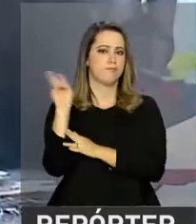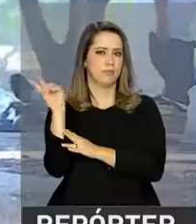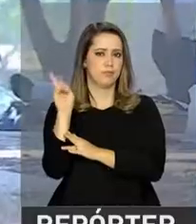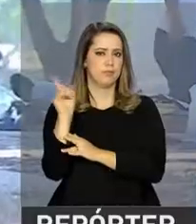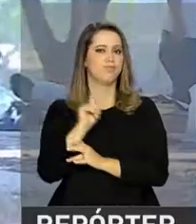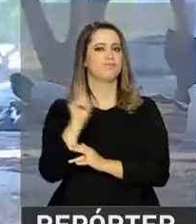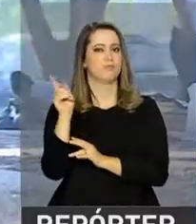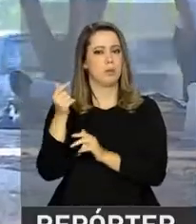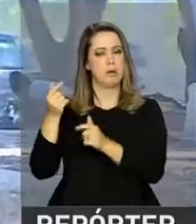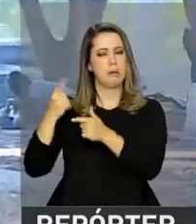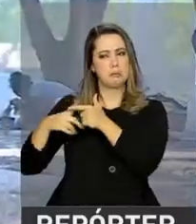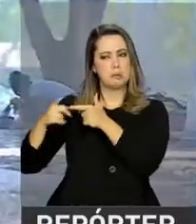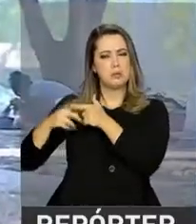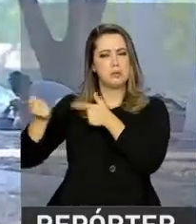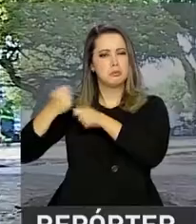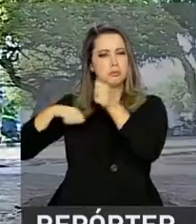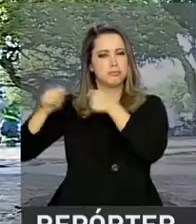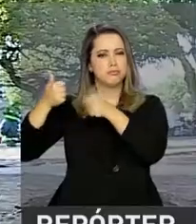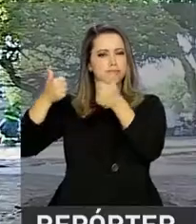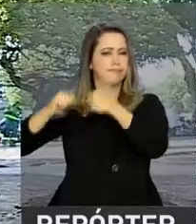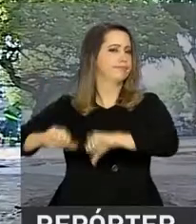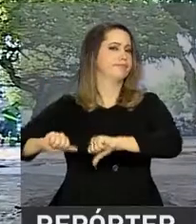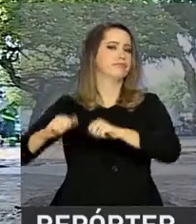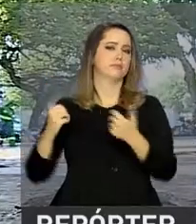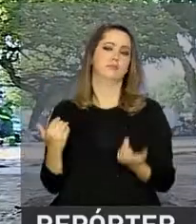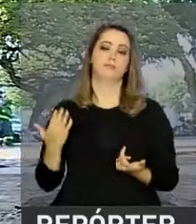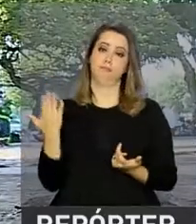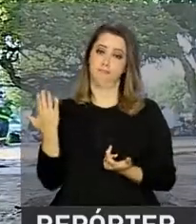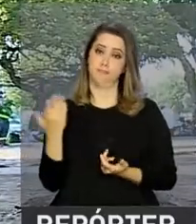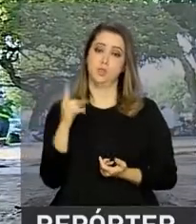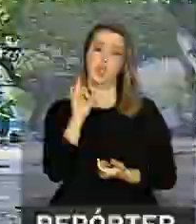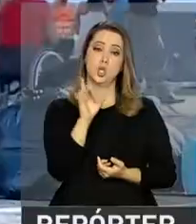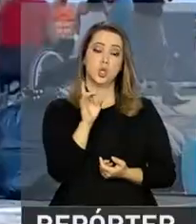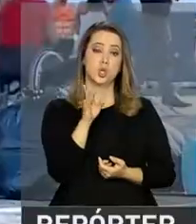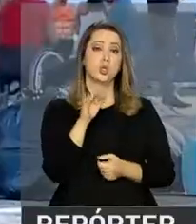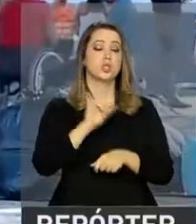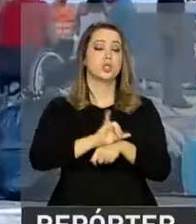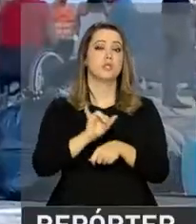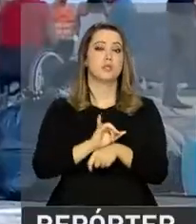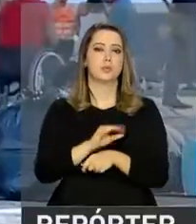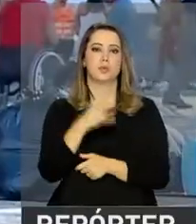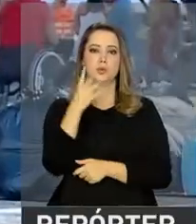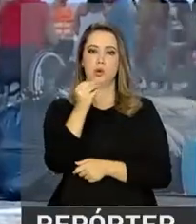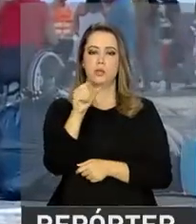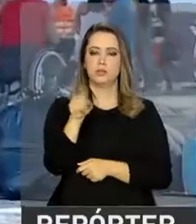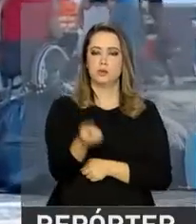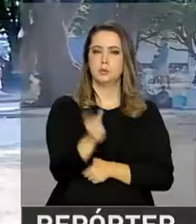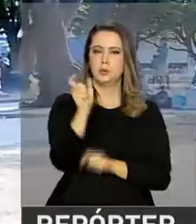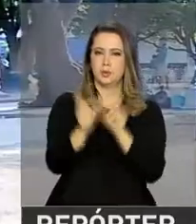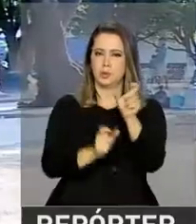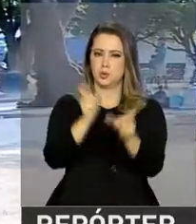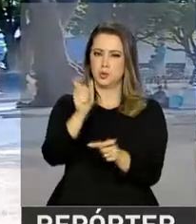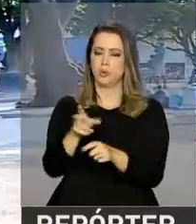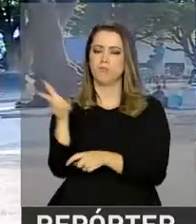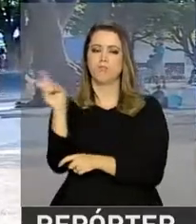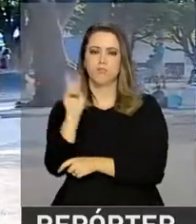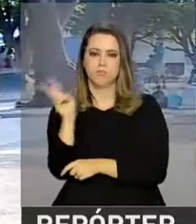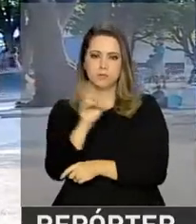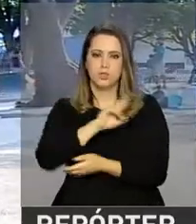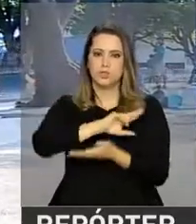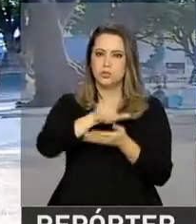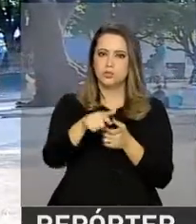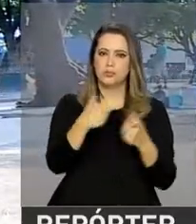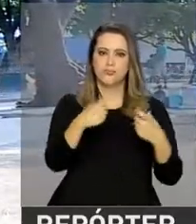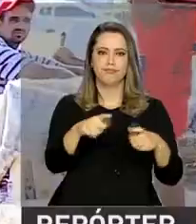econômica pela qual a venezuela passa a estimativa é que só em boa vista e não 40 mil venezuelanos muitos deles em